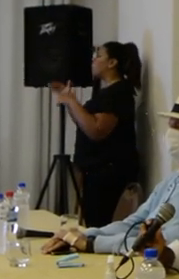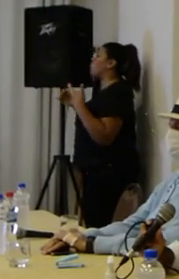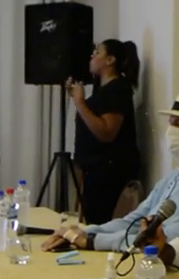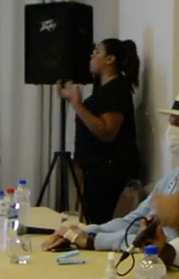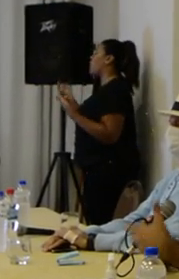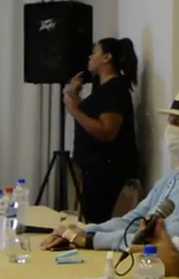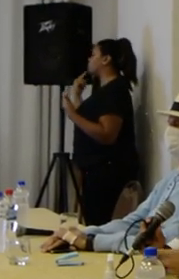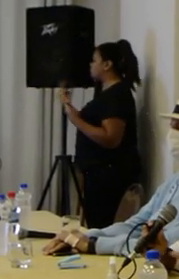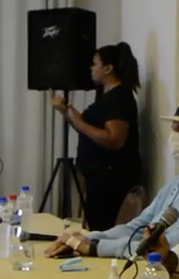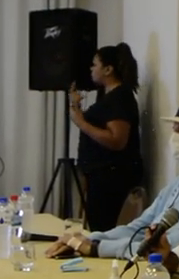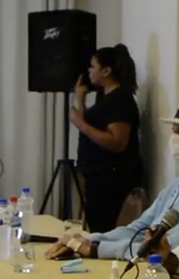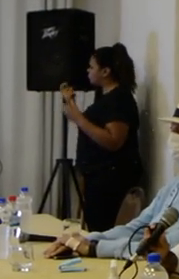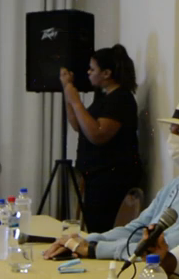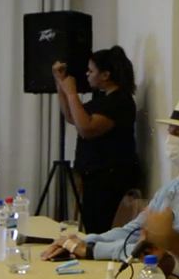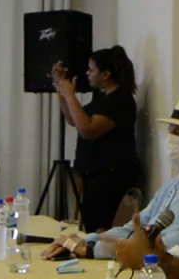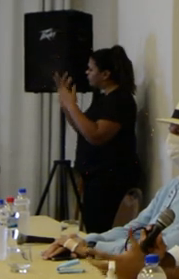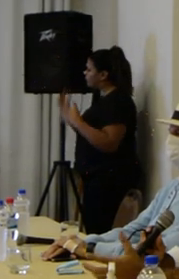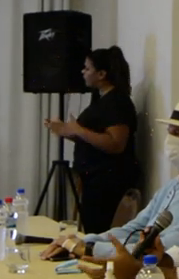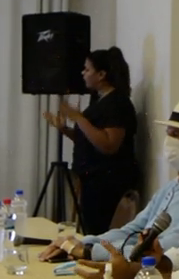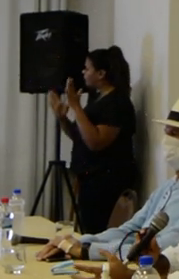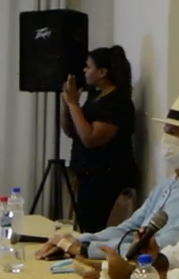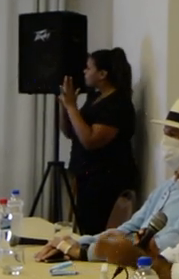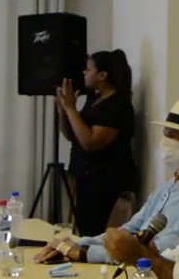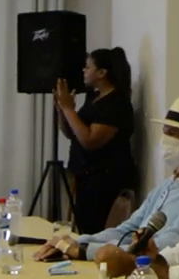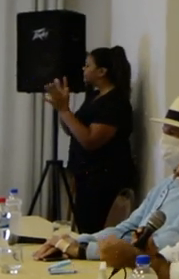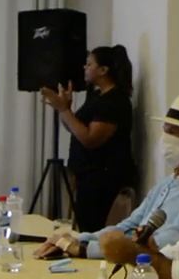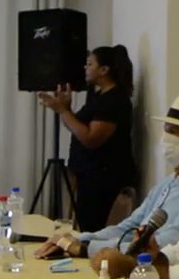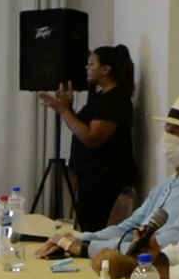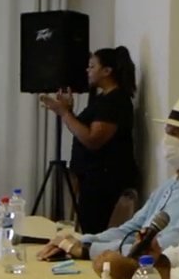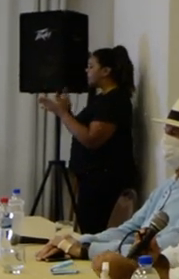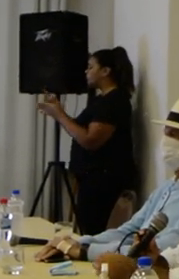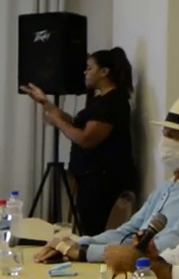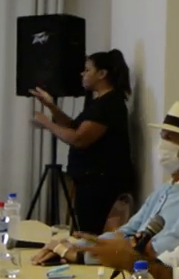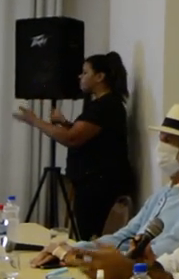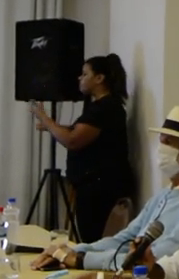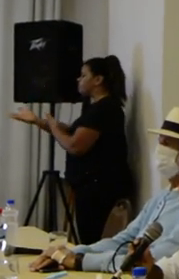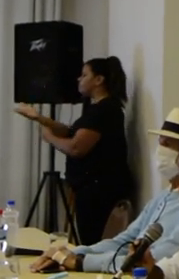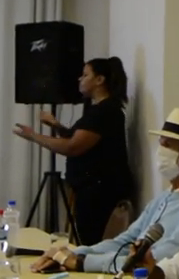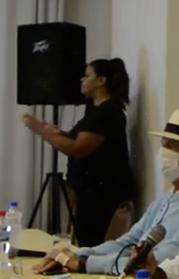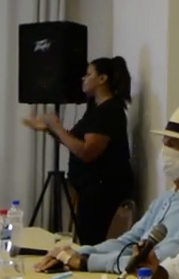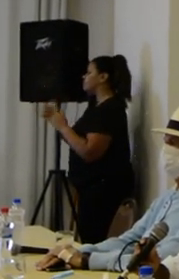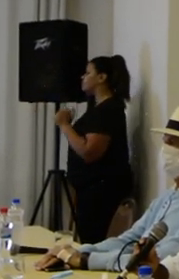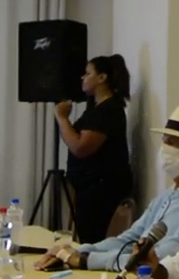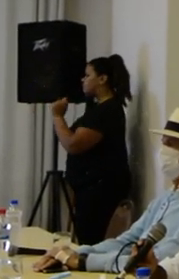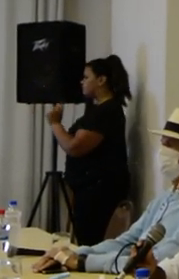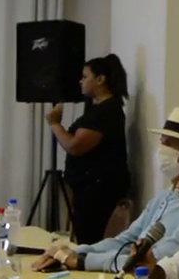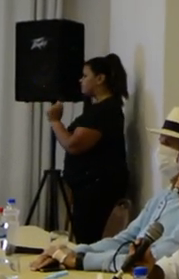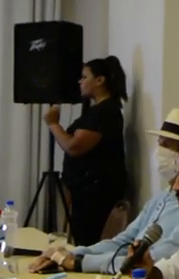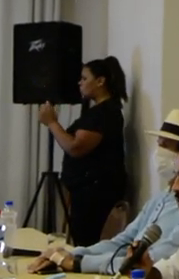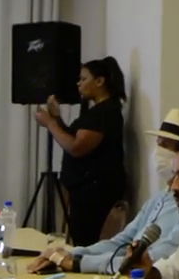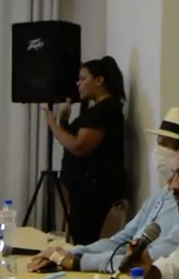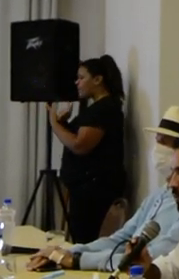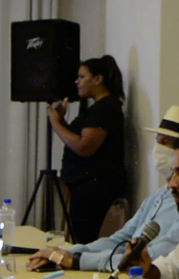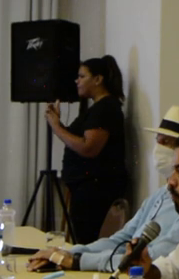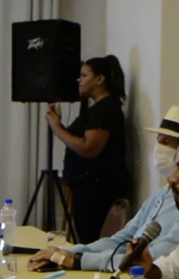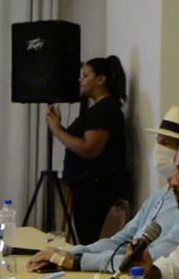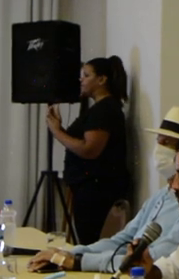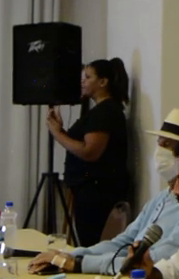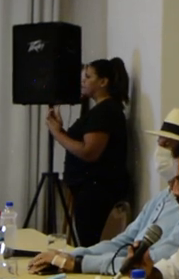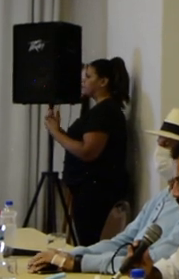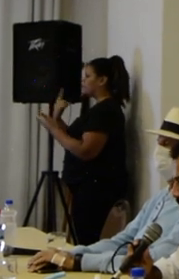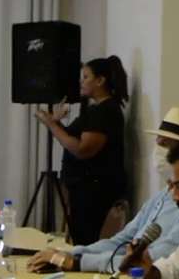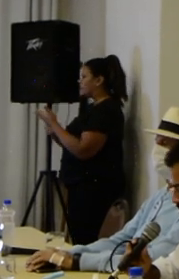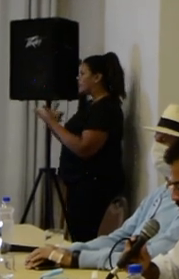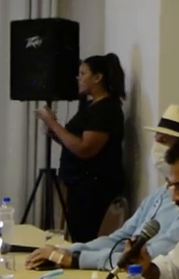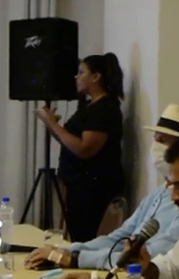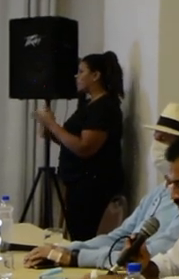gente prestar conta também, da gente estar tendo esse mandato participativo que foi desde o início um compromisso